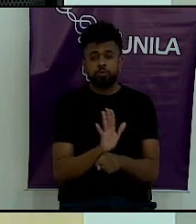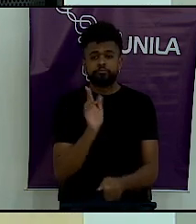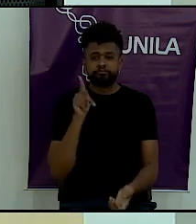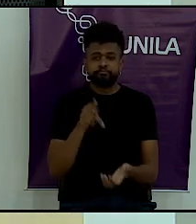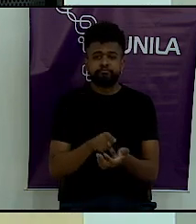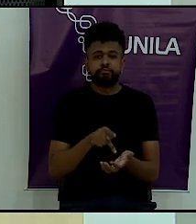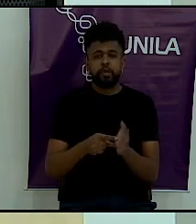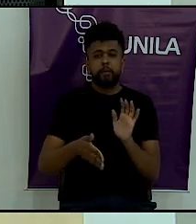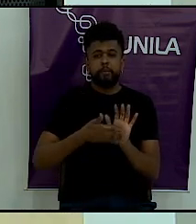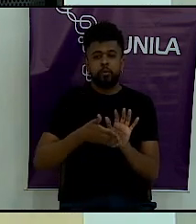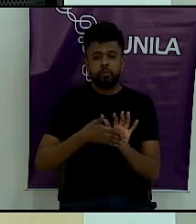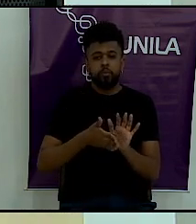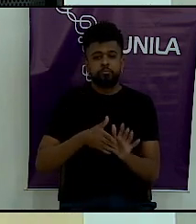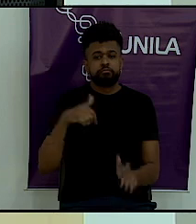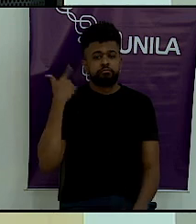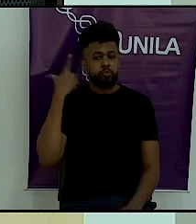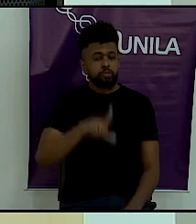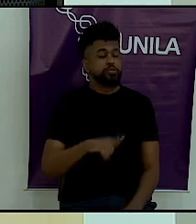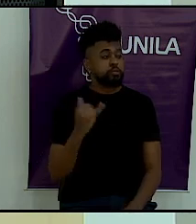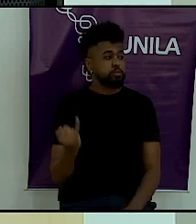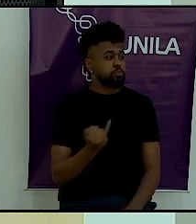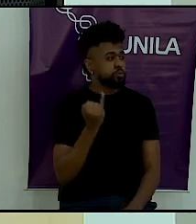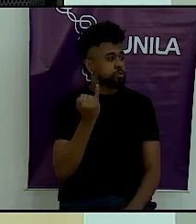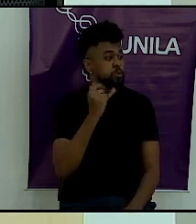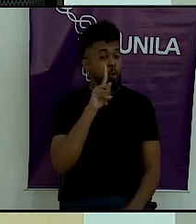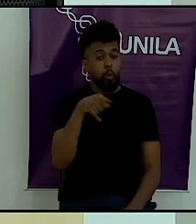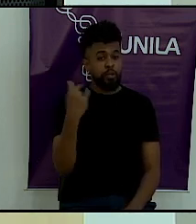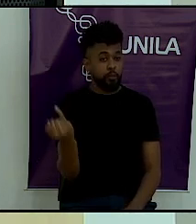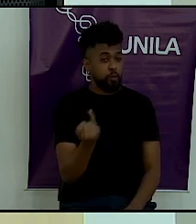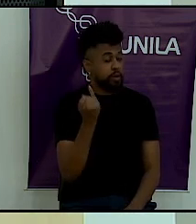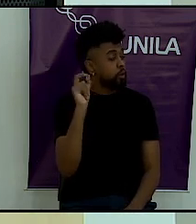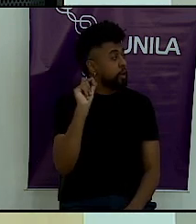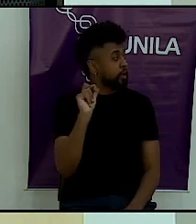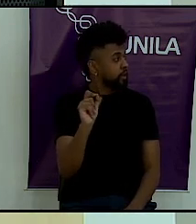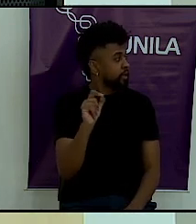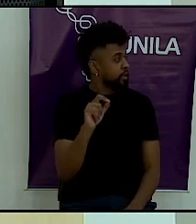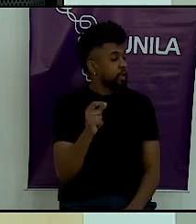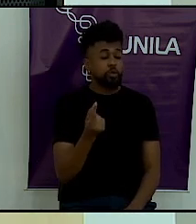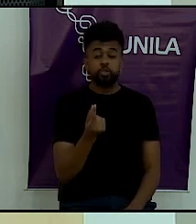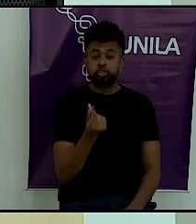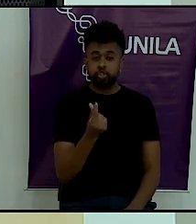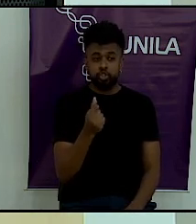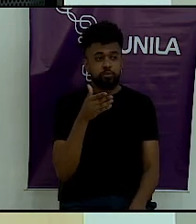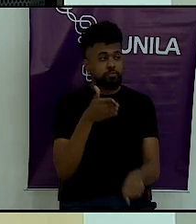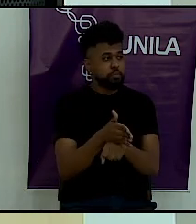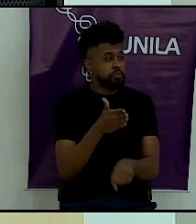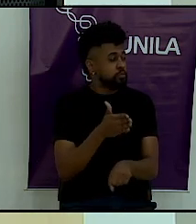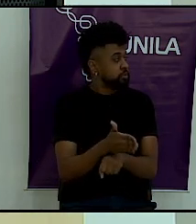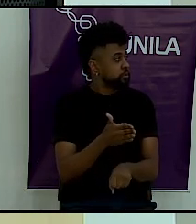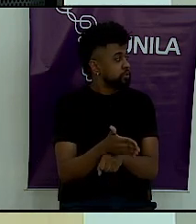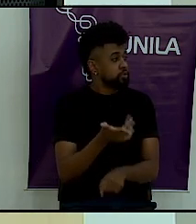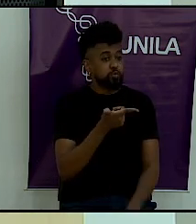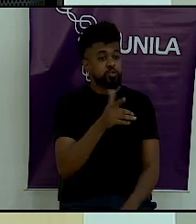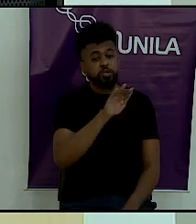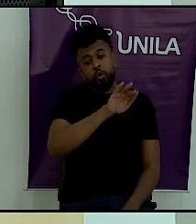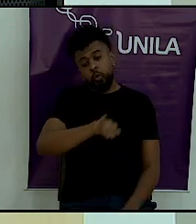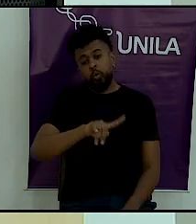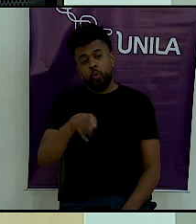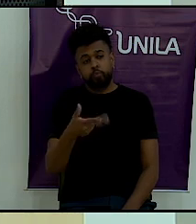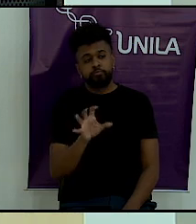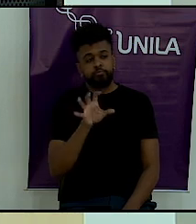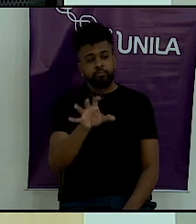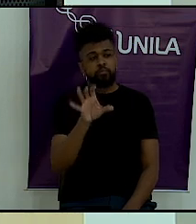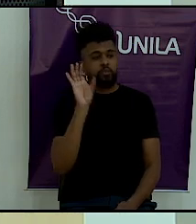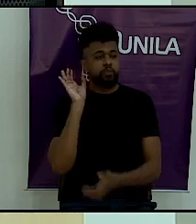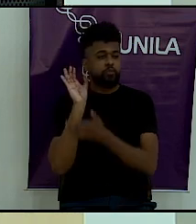verificar as propostas que considerem mais relevantes. Outra questão importante é que o orçamento participativo ele não tira outras formas de